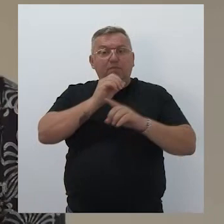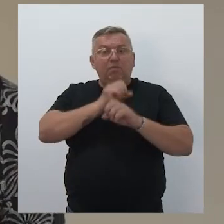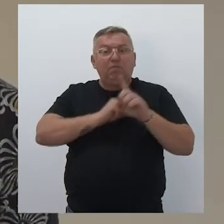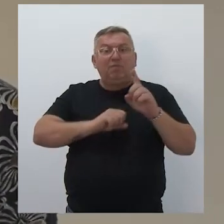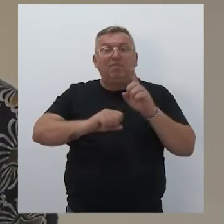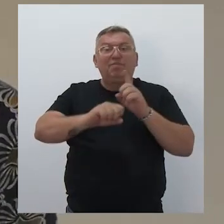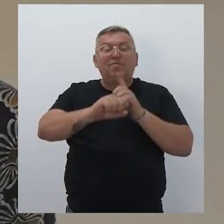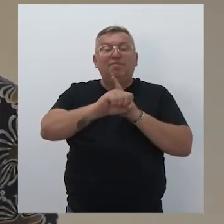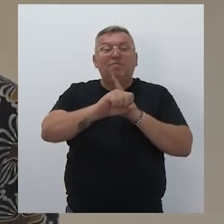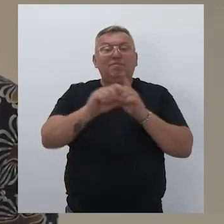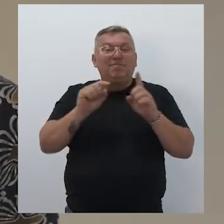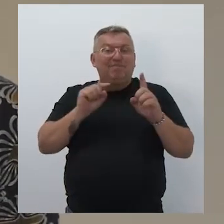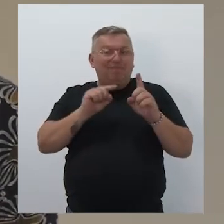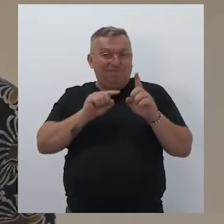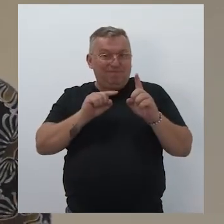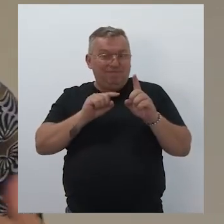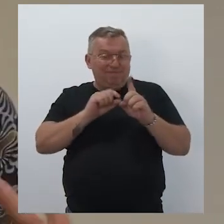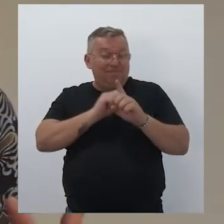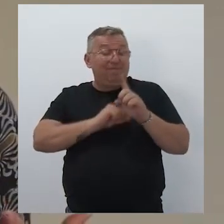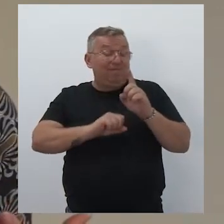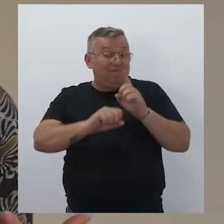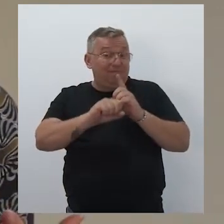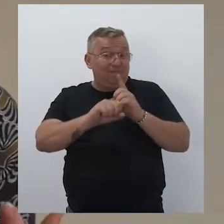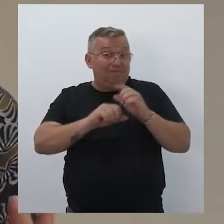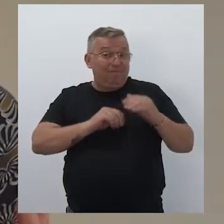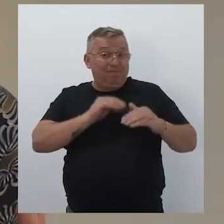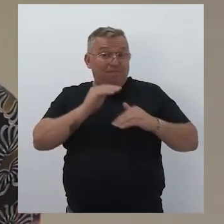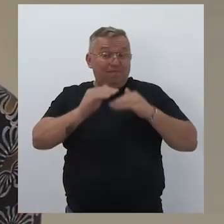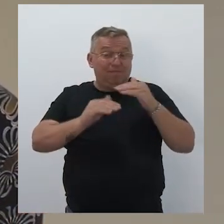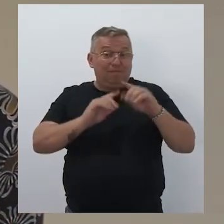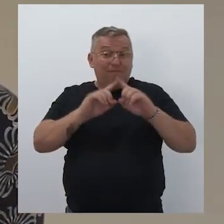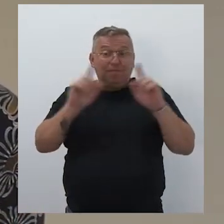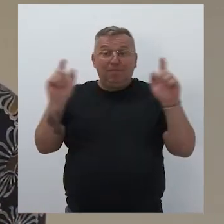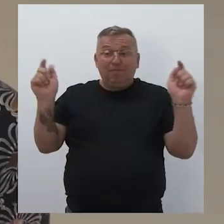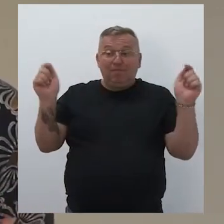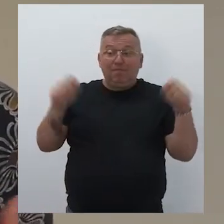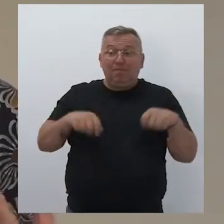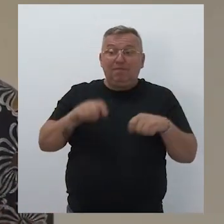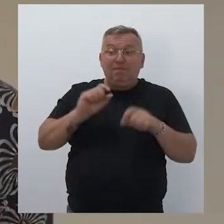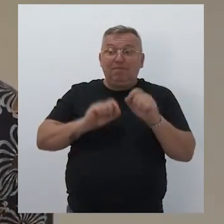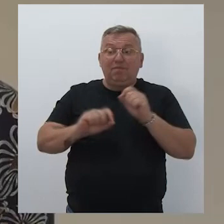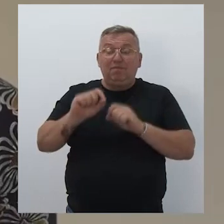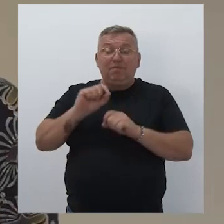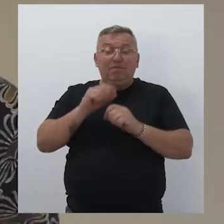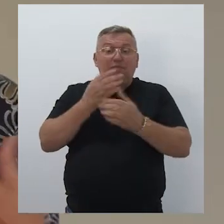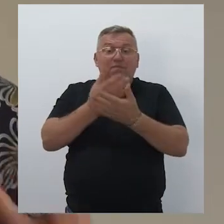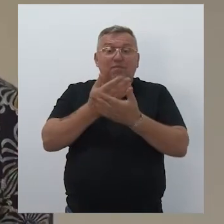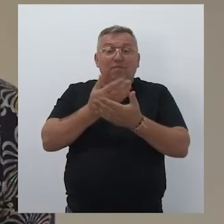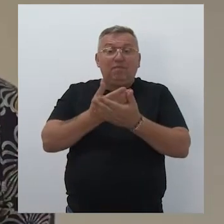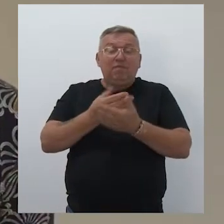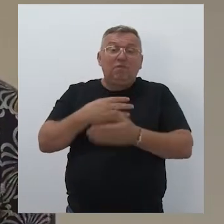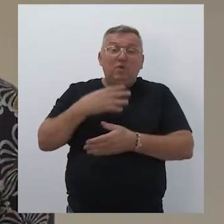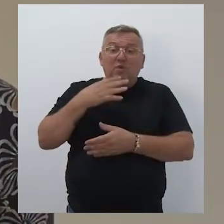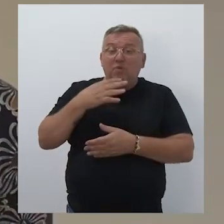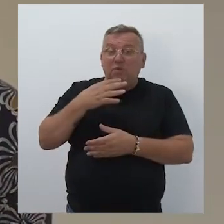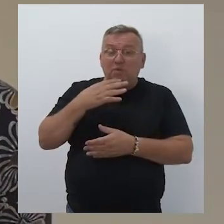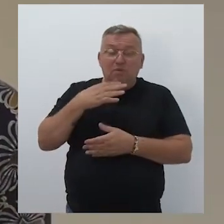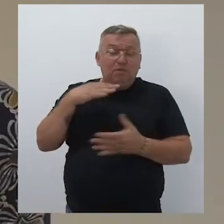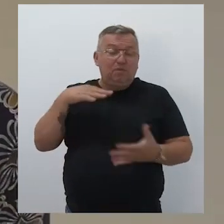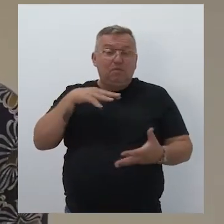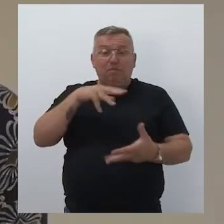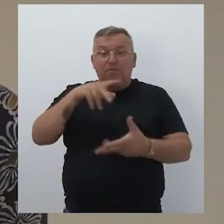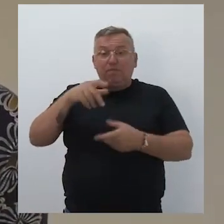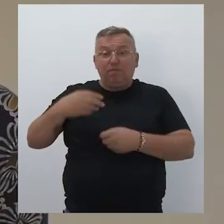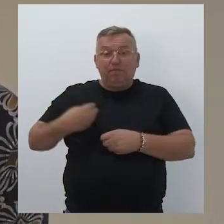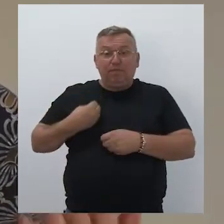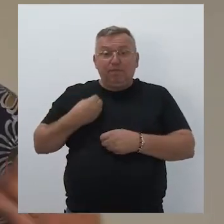social, ou seja, desenvolver aquela capacidade dos estudantes conhecerem o mundo em que